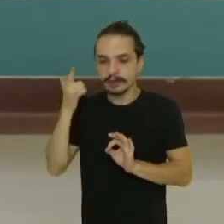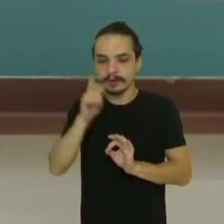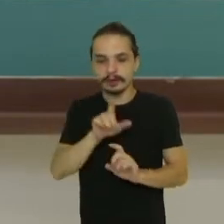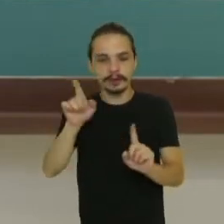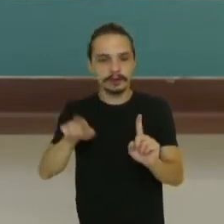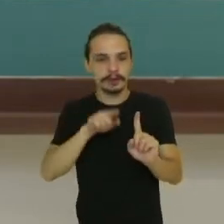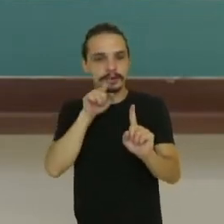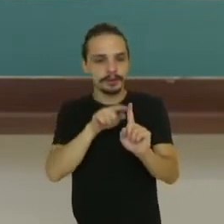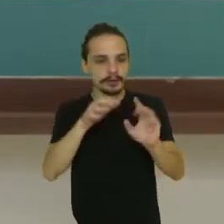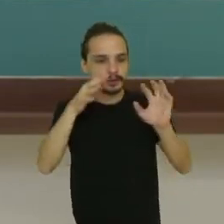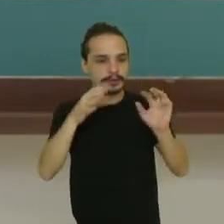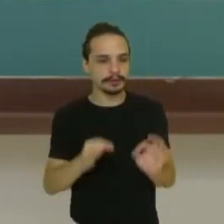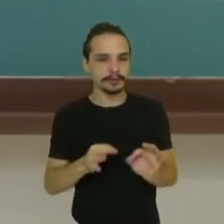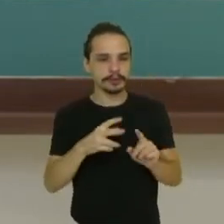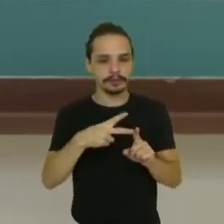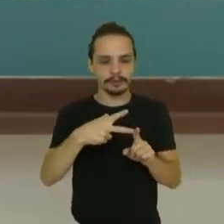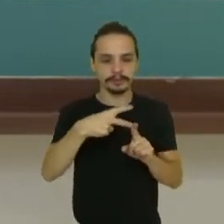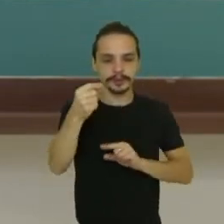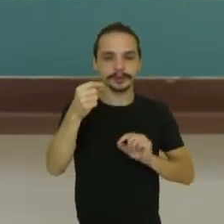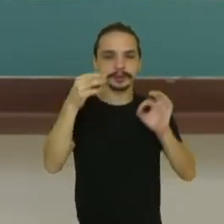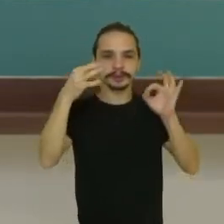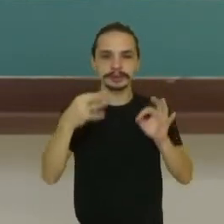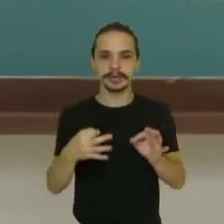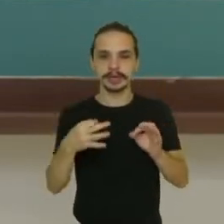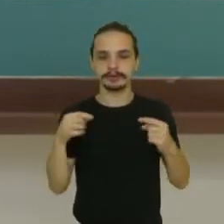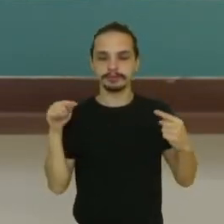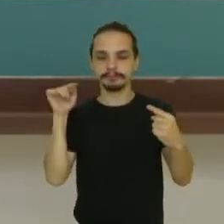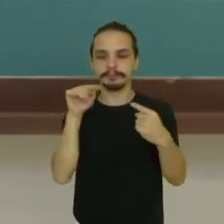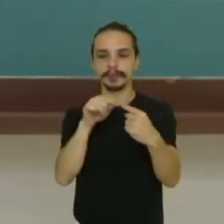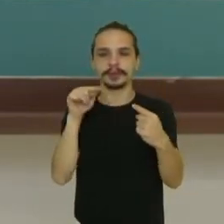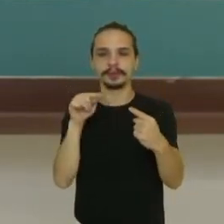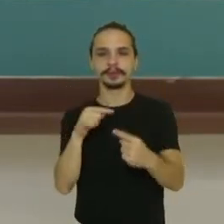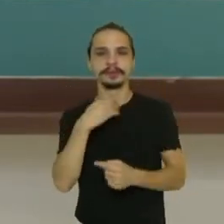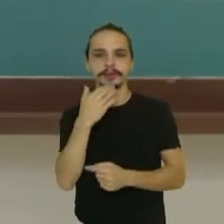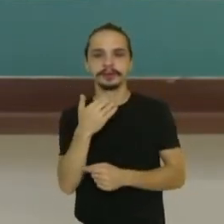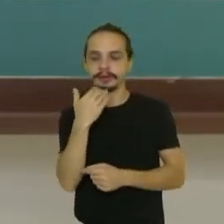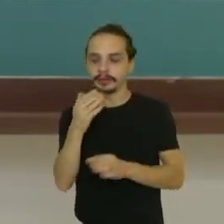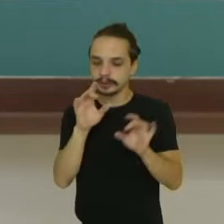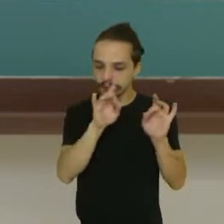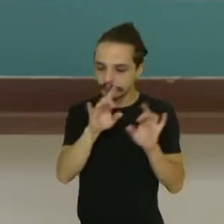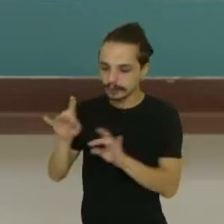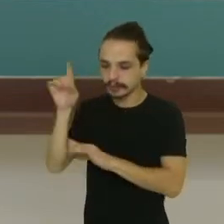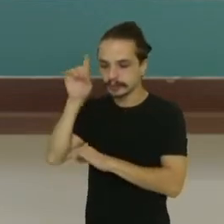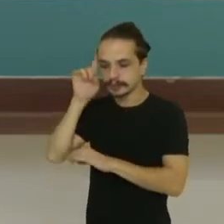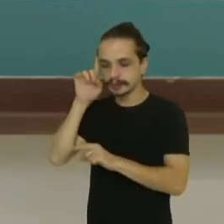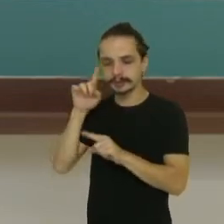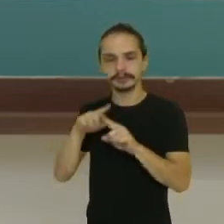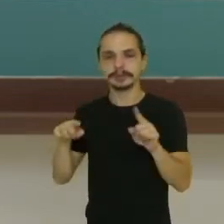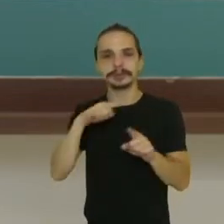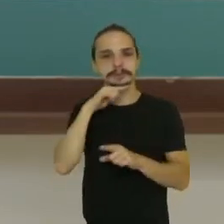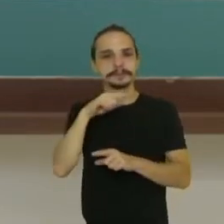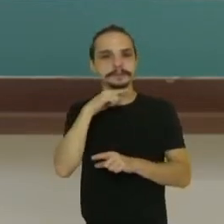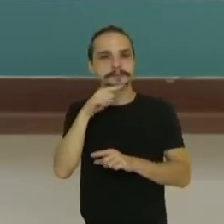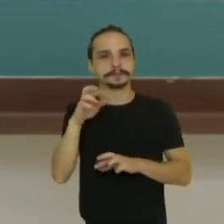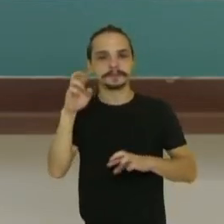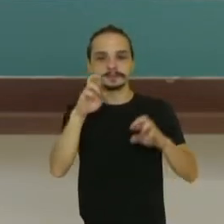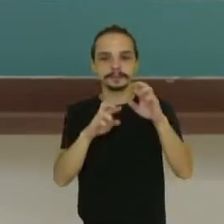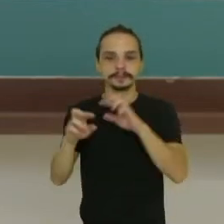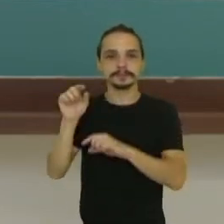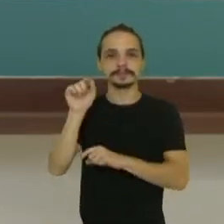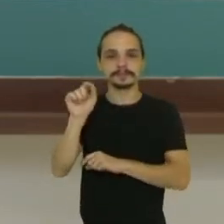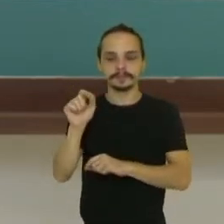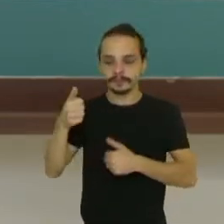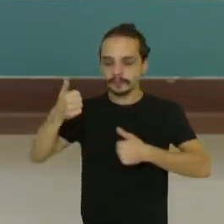o resultado adequado também não adianta né a gente fazer uma rotina e de repente não parar para fazer um